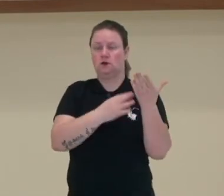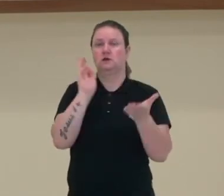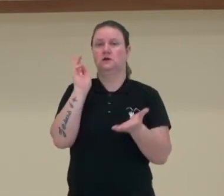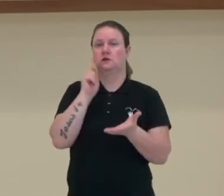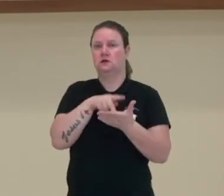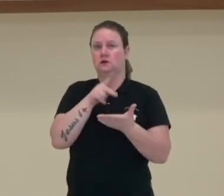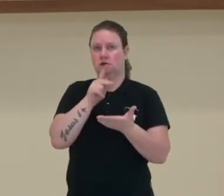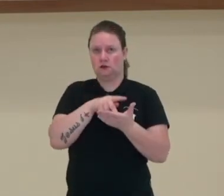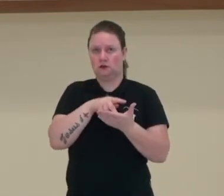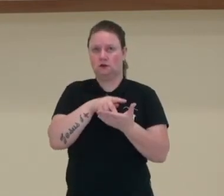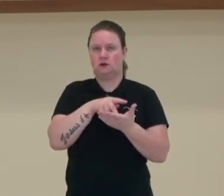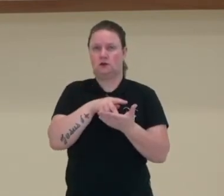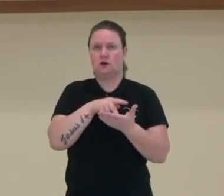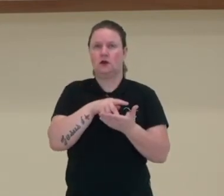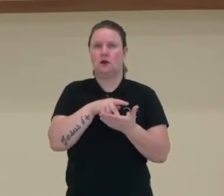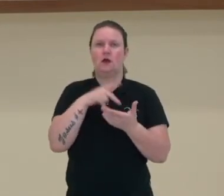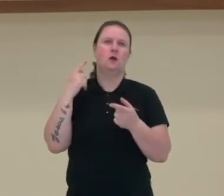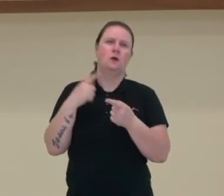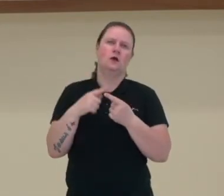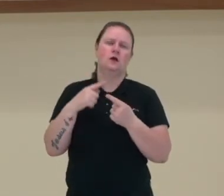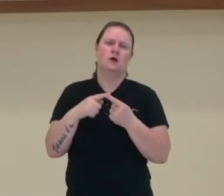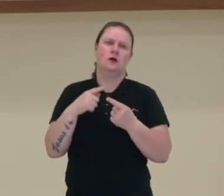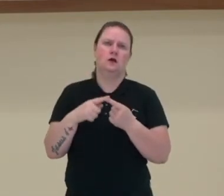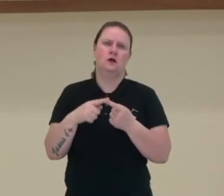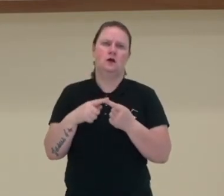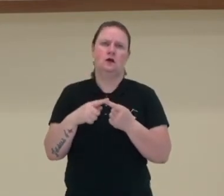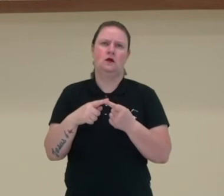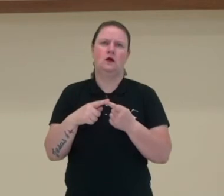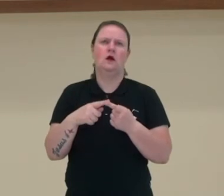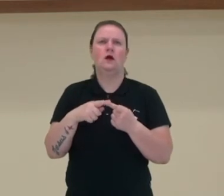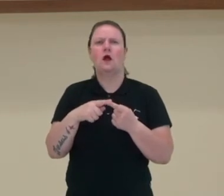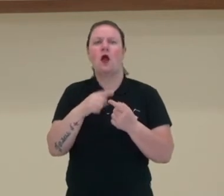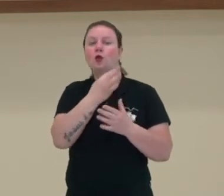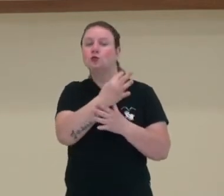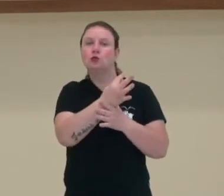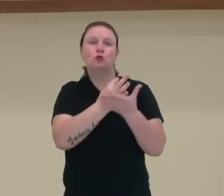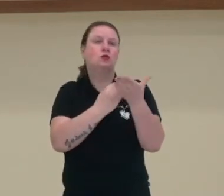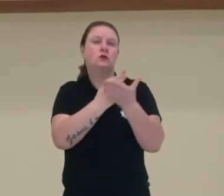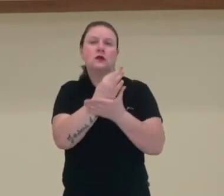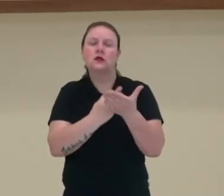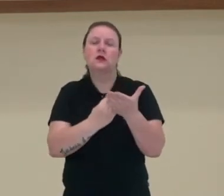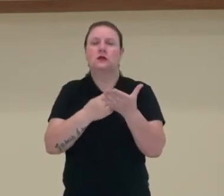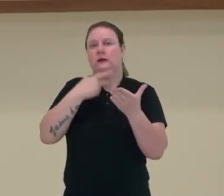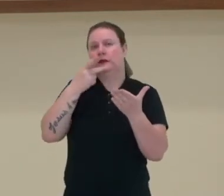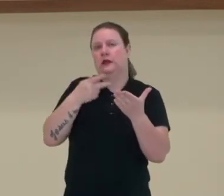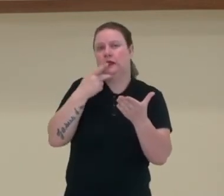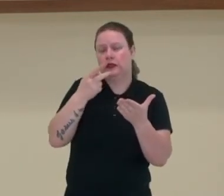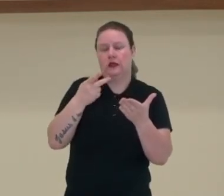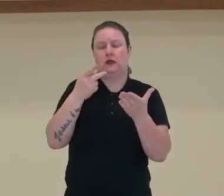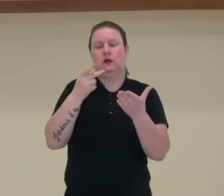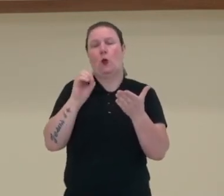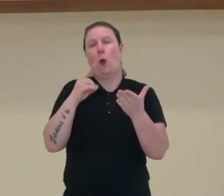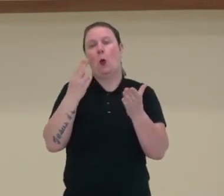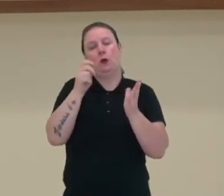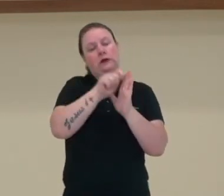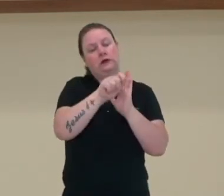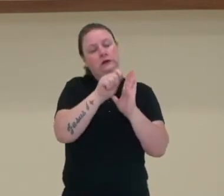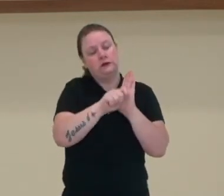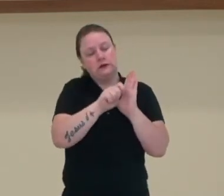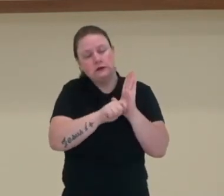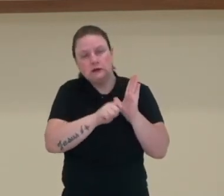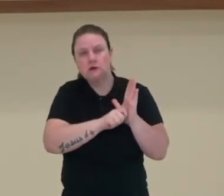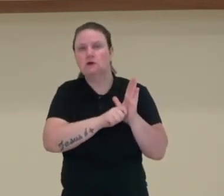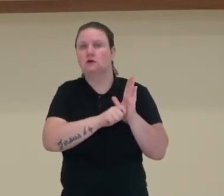mesmo. Eu falo texto porque é considerado texto, mesmo aquilo que é falado, aquilo que é escrito, mas é